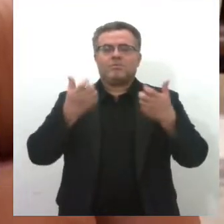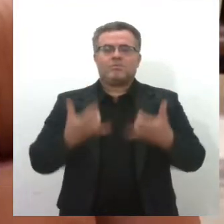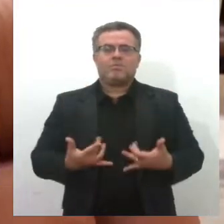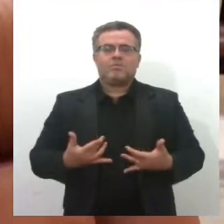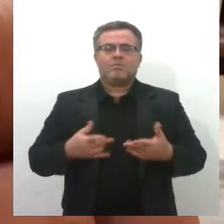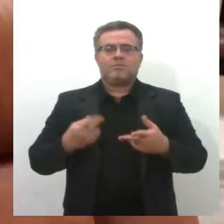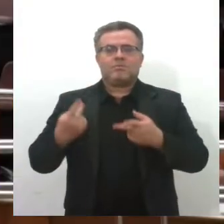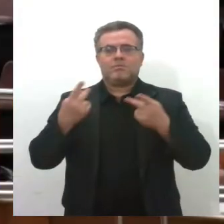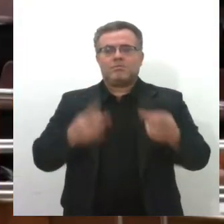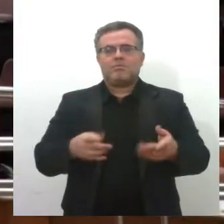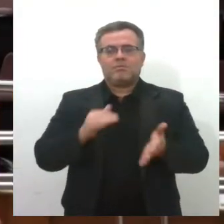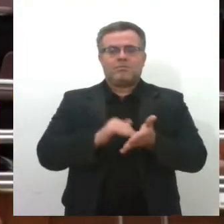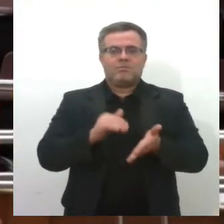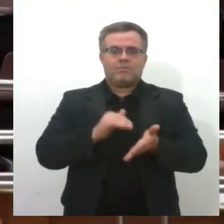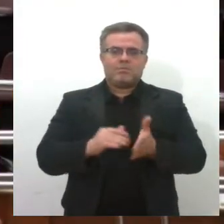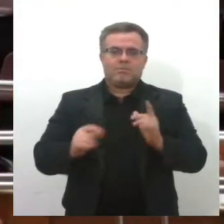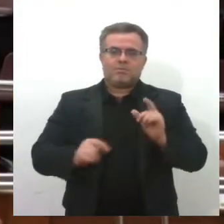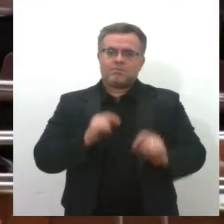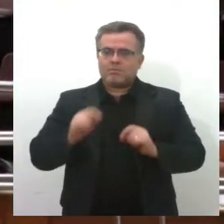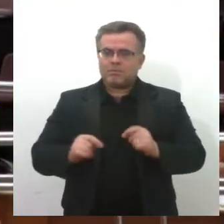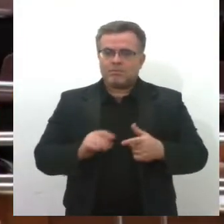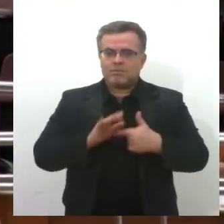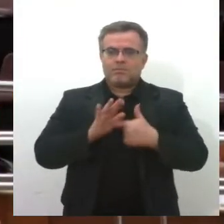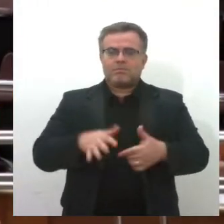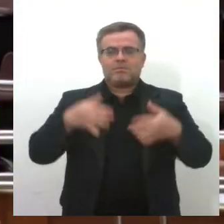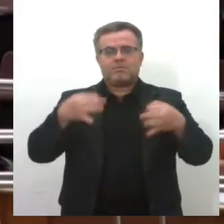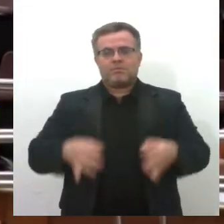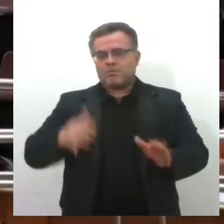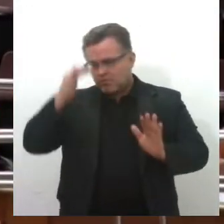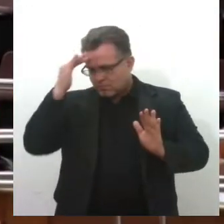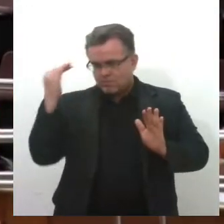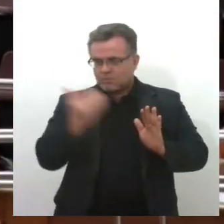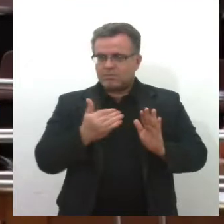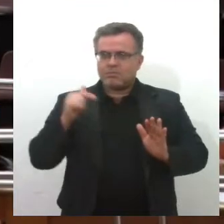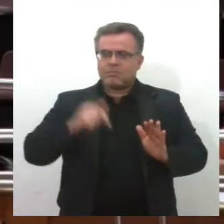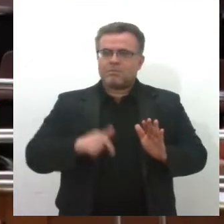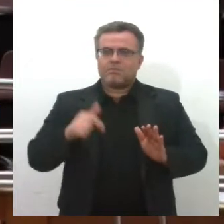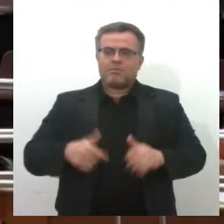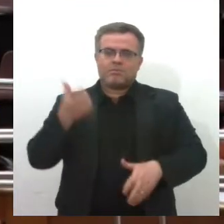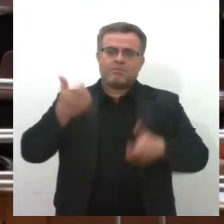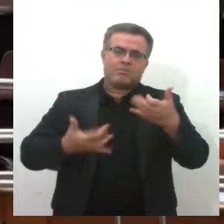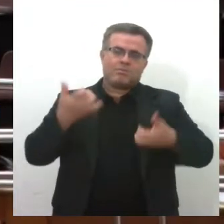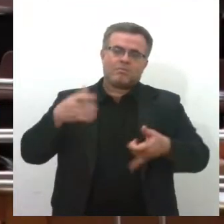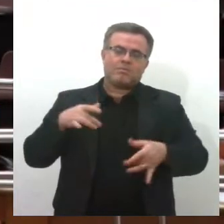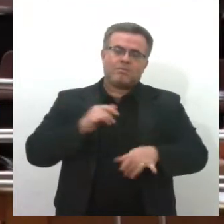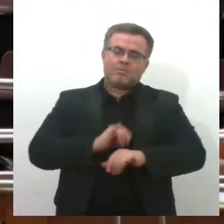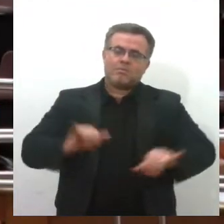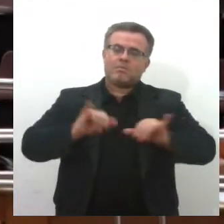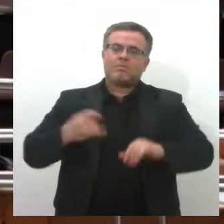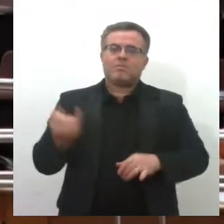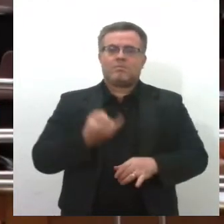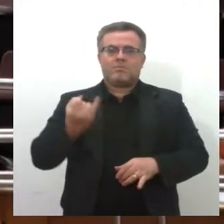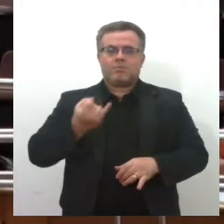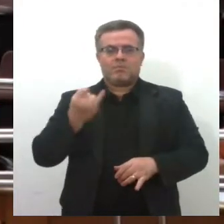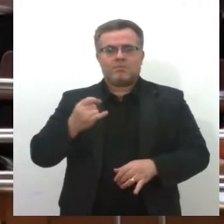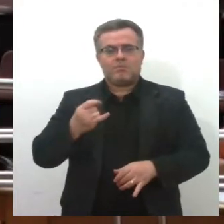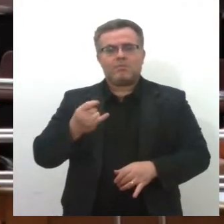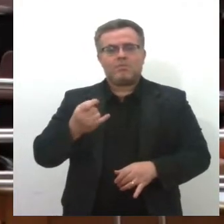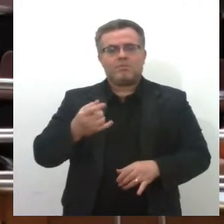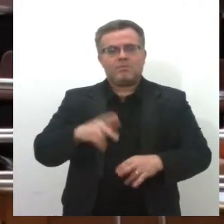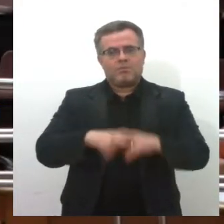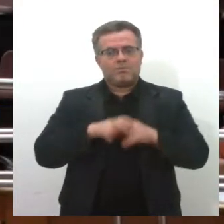da secretária. Na verdade, a secretária cumpre com a obrigação legal de vir à Assembleia prestar contas, informações importantes para nós deputados, principalmente a gente que